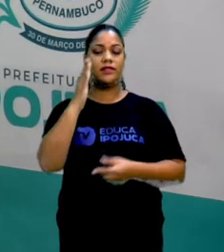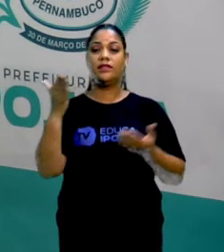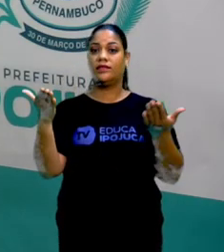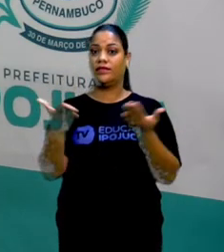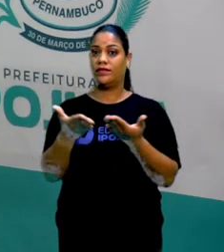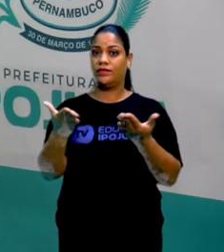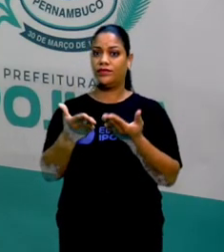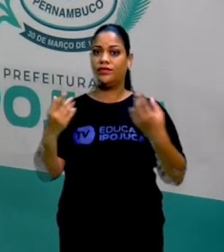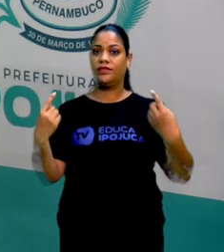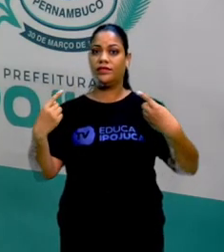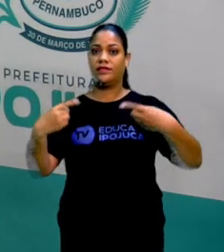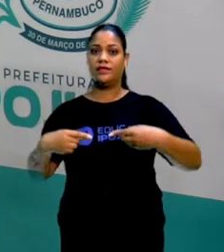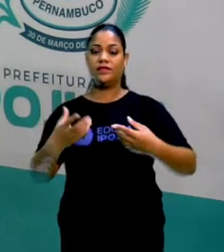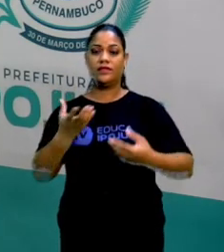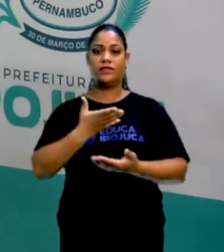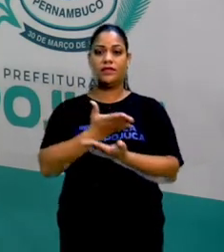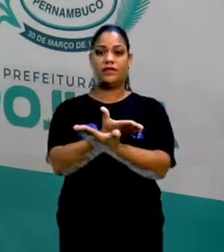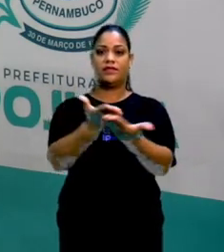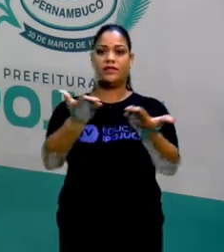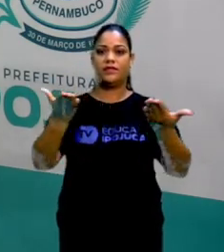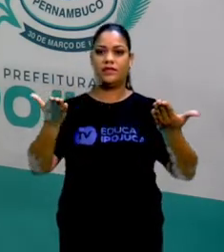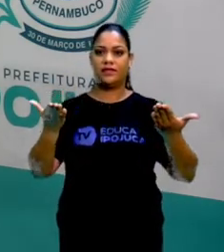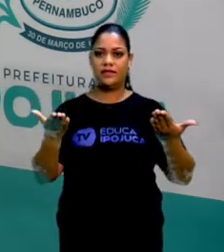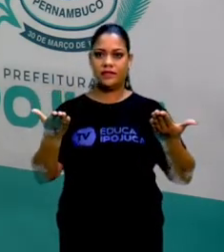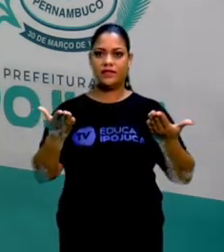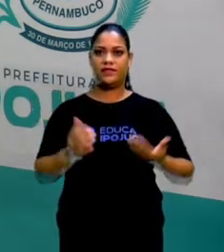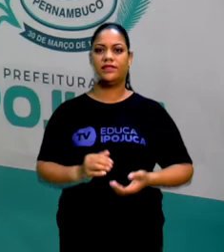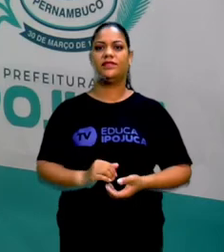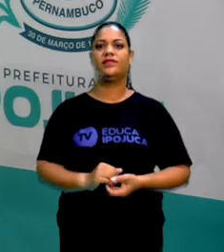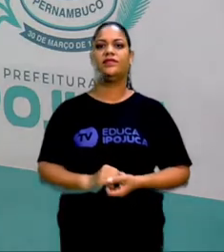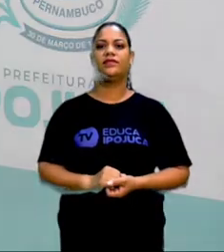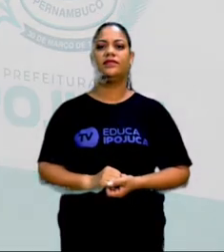Hoje no nosso desafio, eu quero que vocês